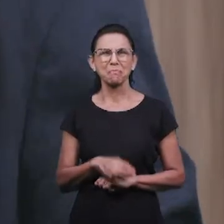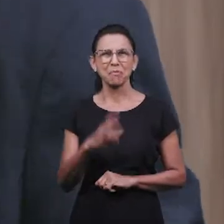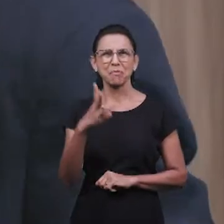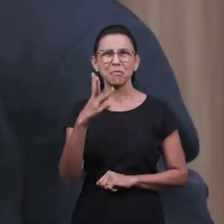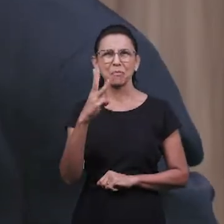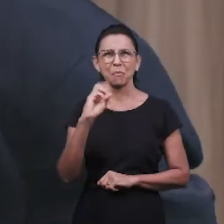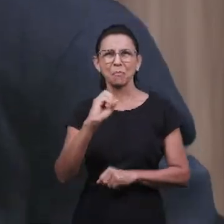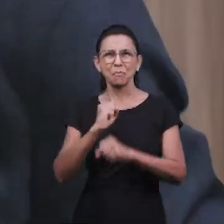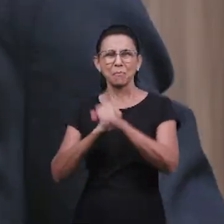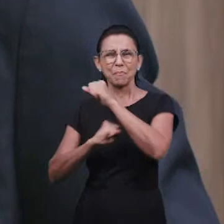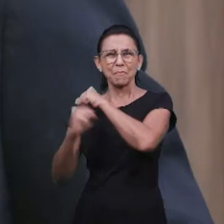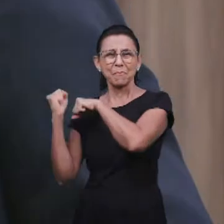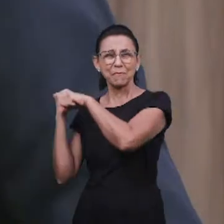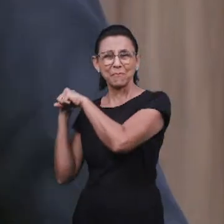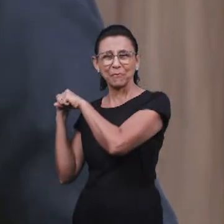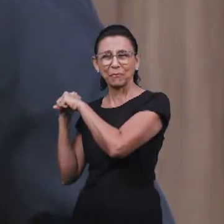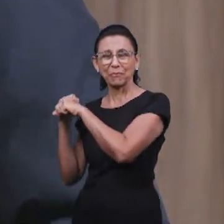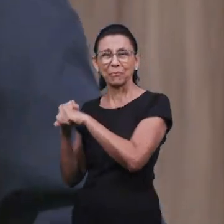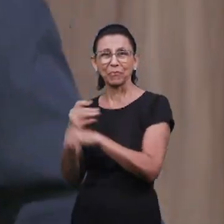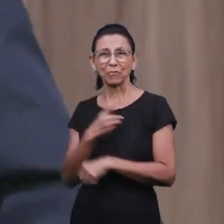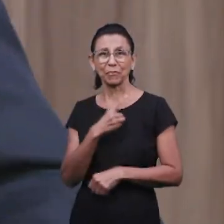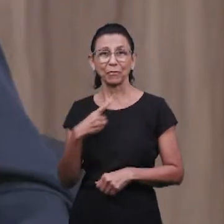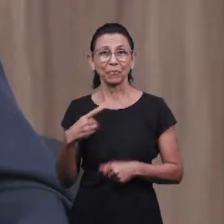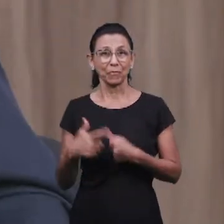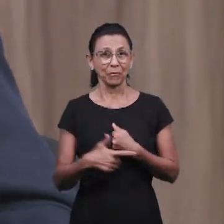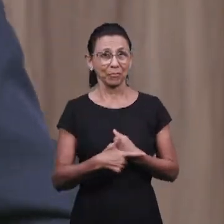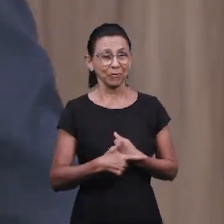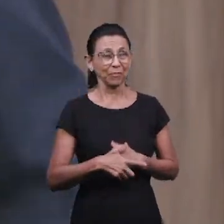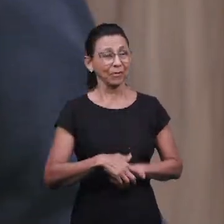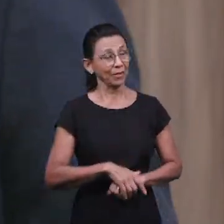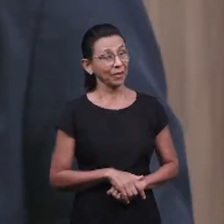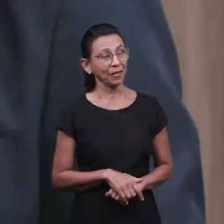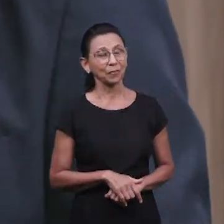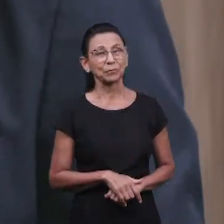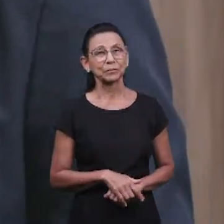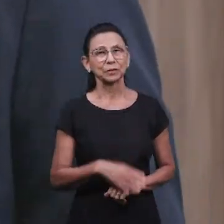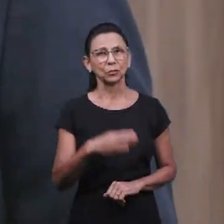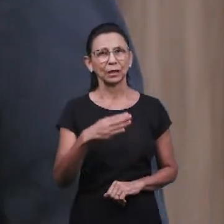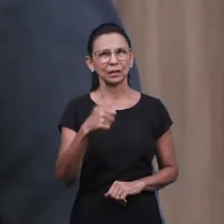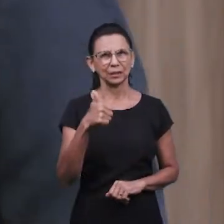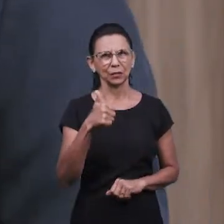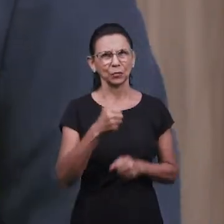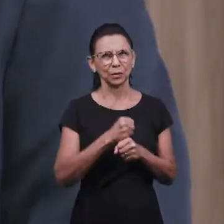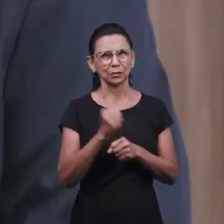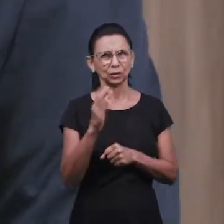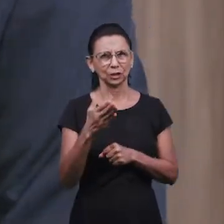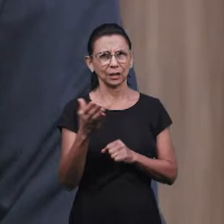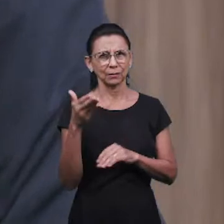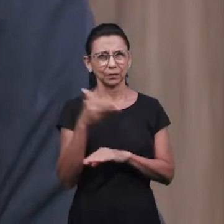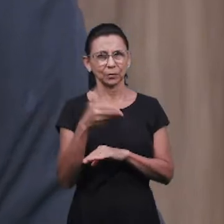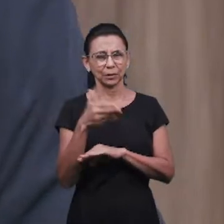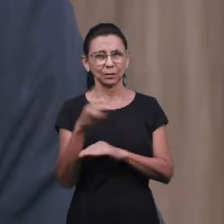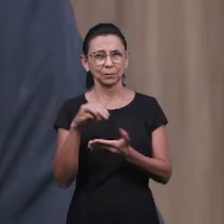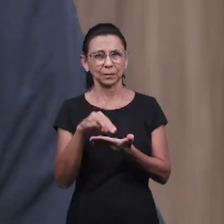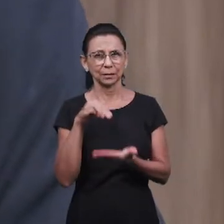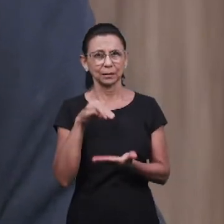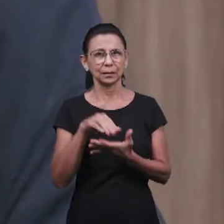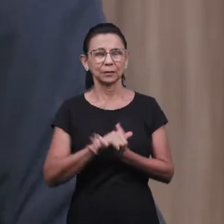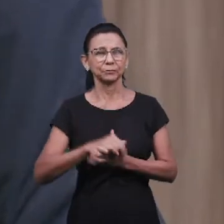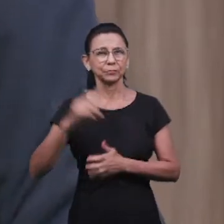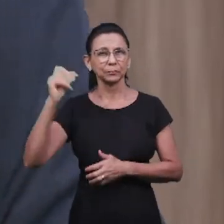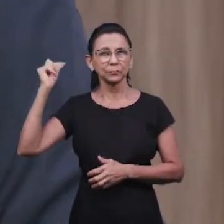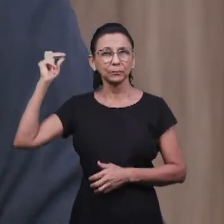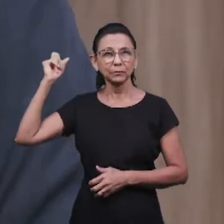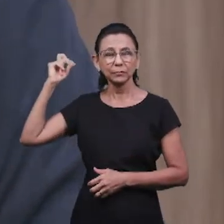eu não lembro a conta quando foi. Tem muito mais. Eu me lembro quando eu era diácono, já tenho 41 anos na igreja, Maranata, mas naquela época, então, eu me lembro eu acho que